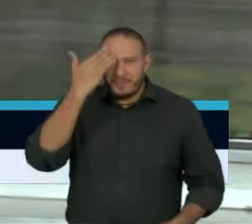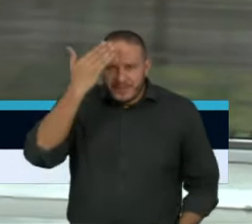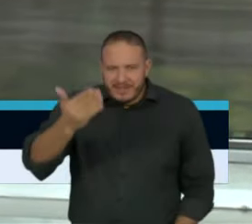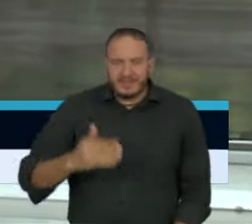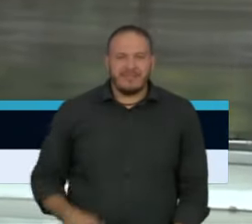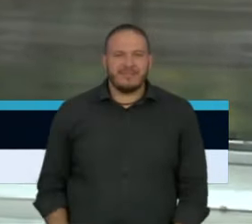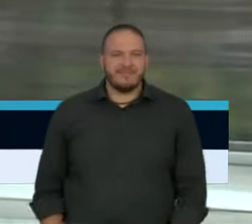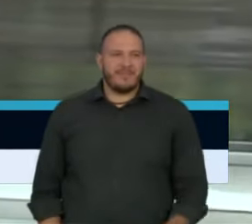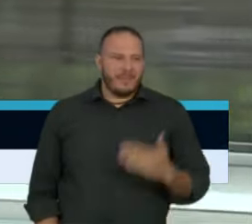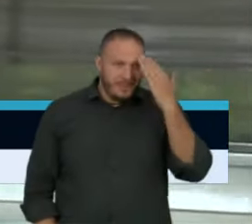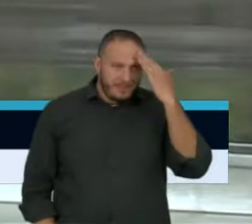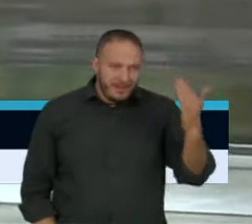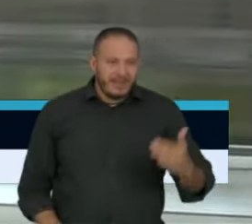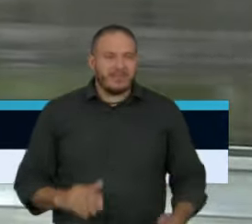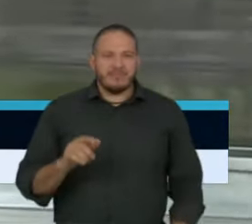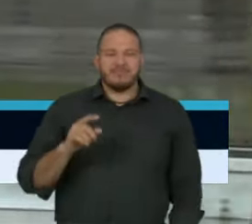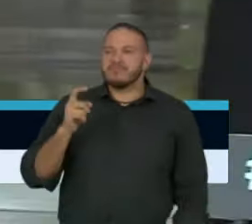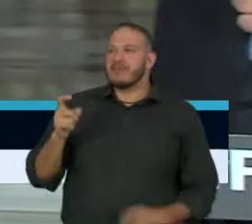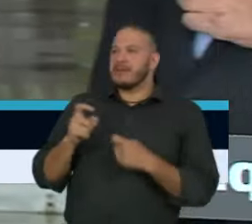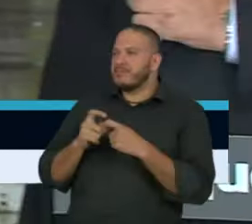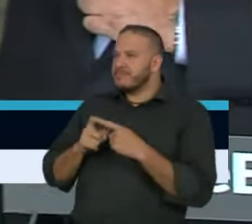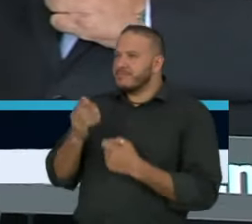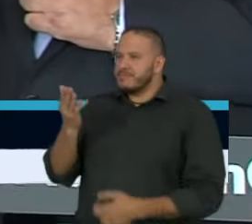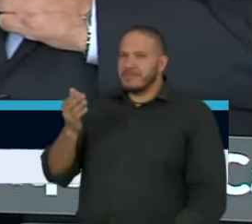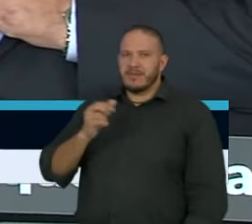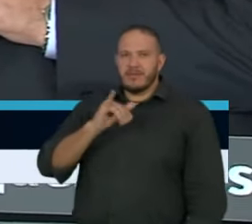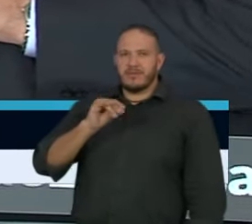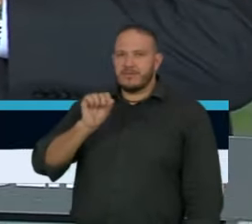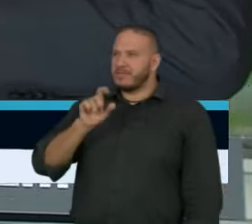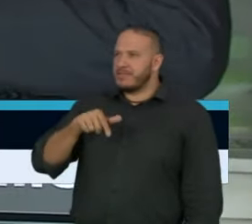Obrigado, Carolina. Doutor German.